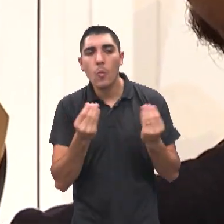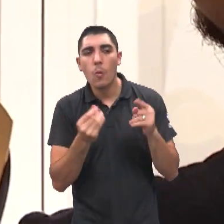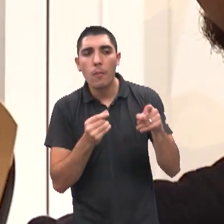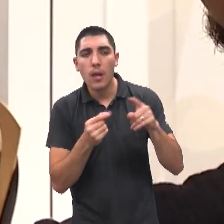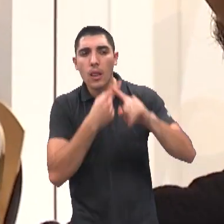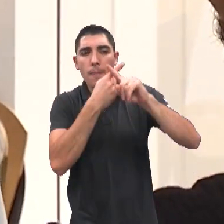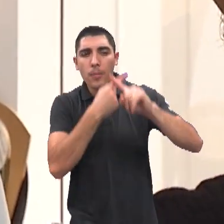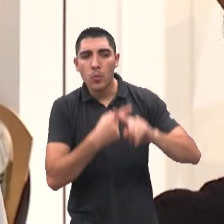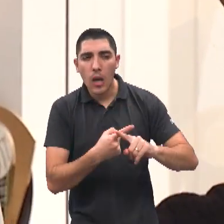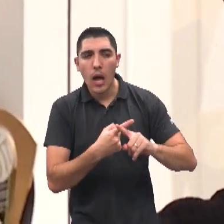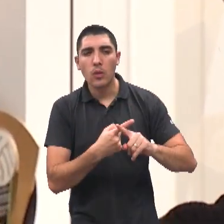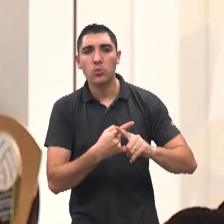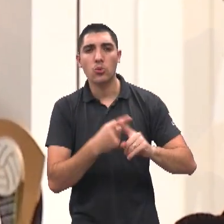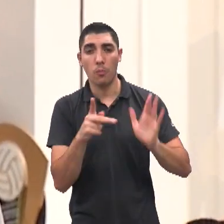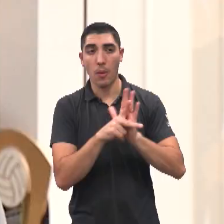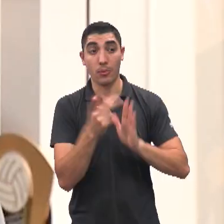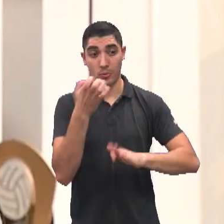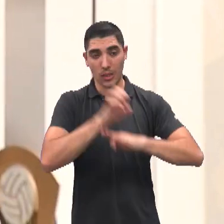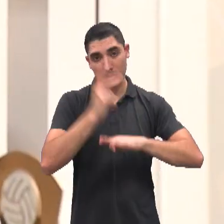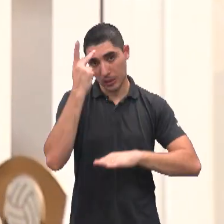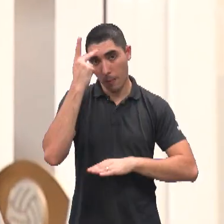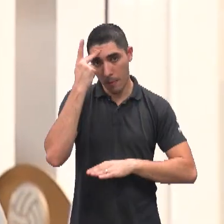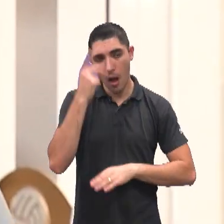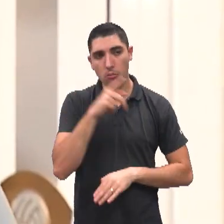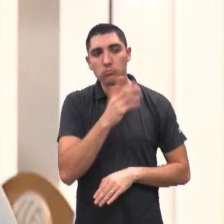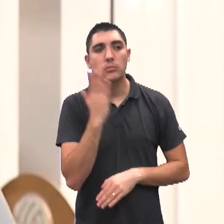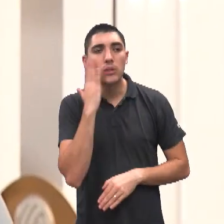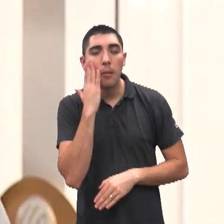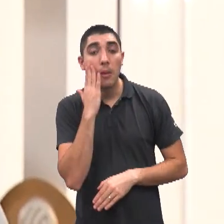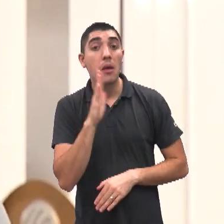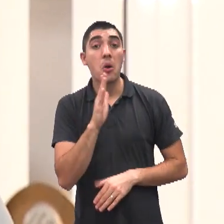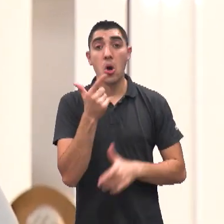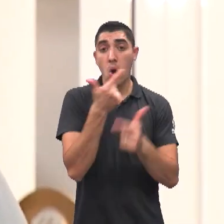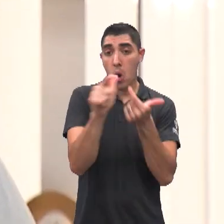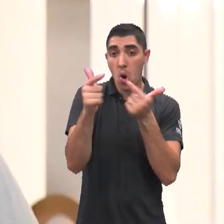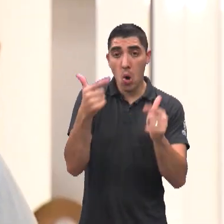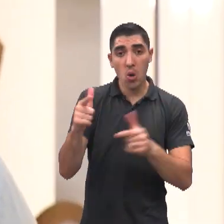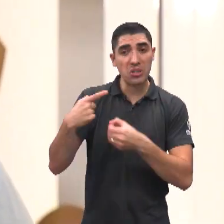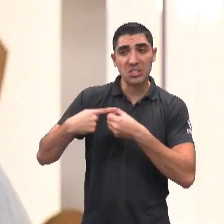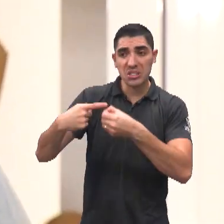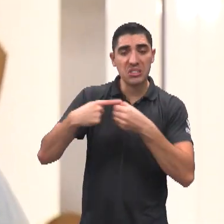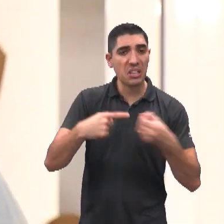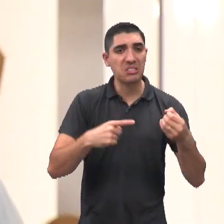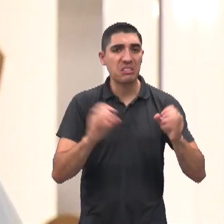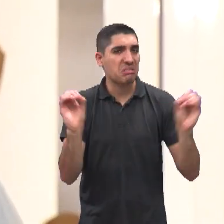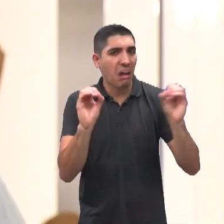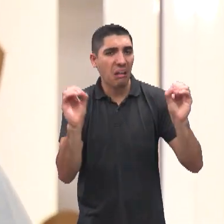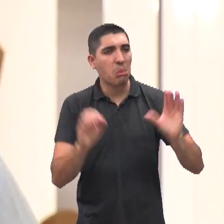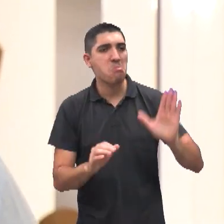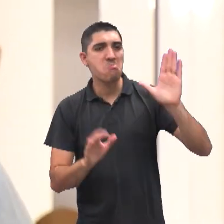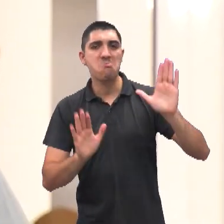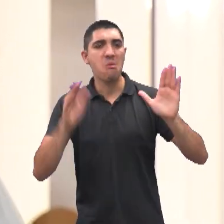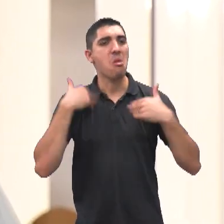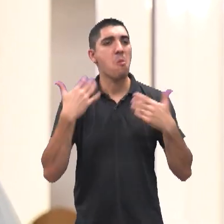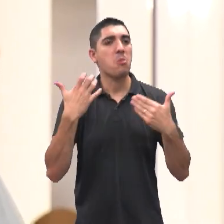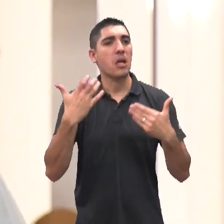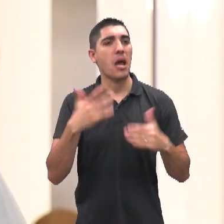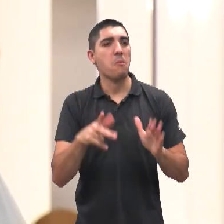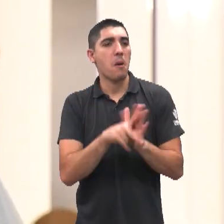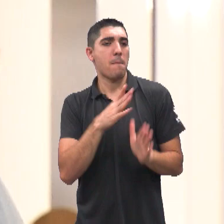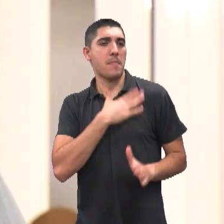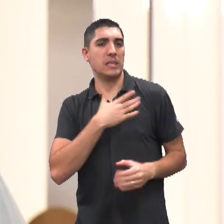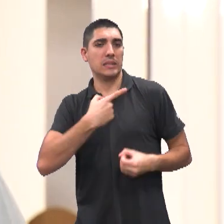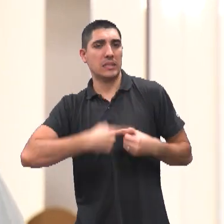formato do Estado, né? Nenhum município se prontificou a ser sede, então fomos para lá para entender. E aí acabou que